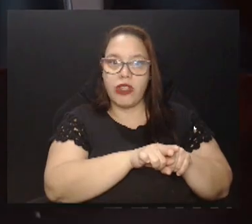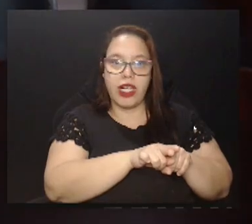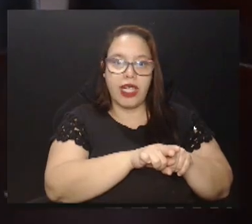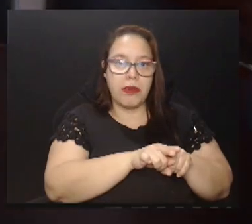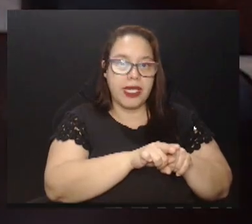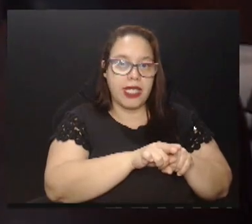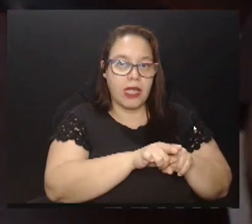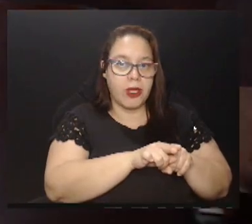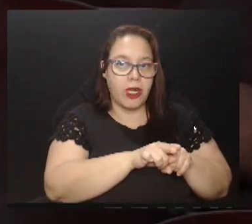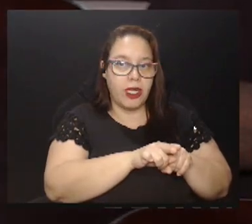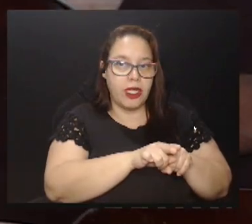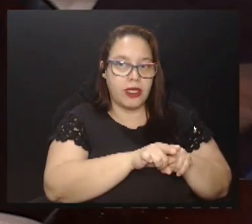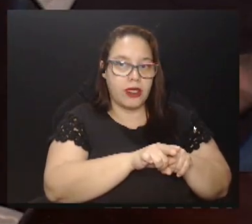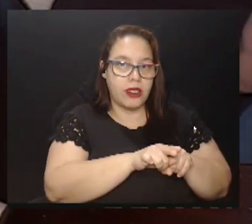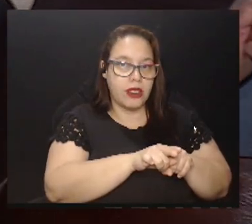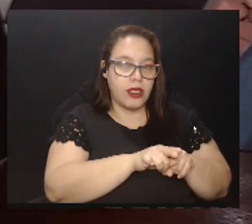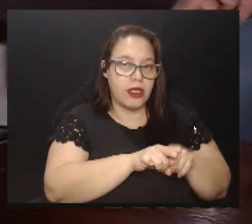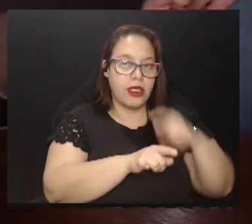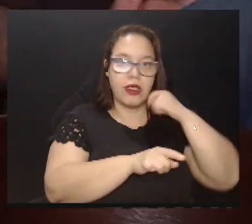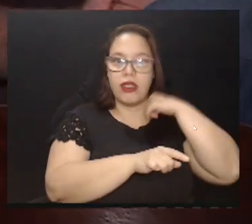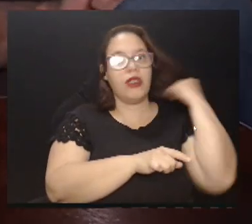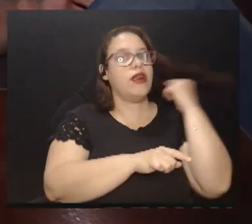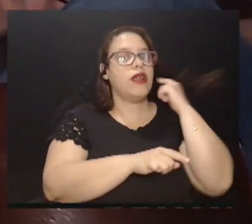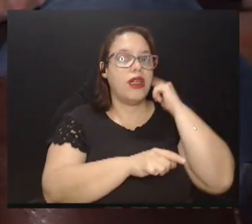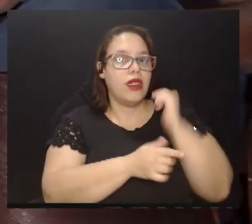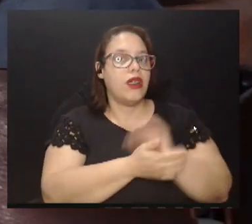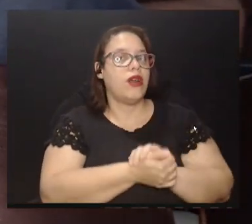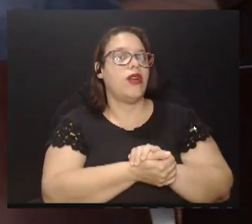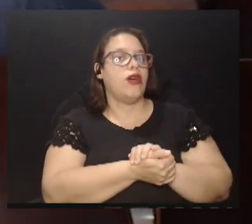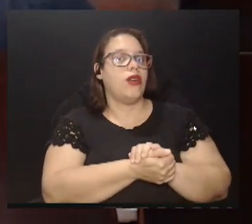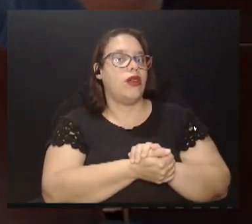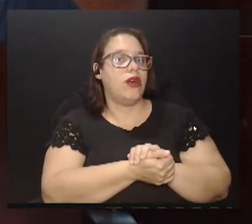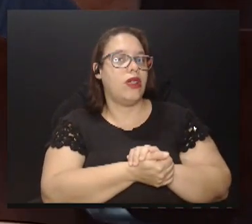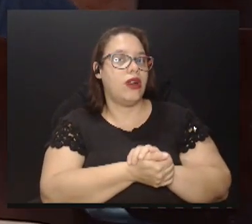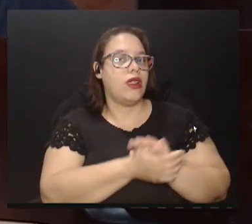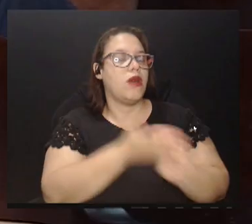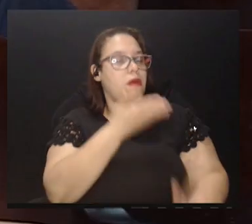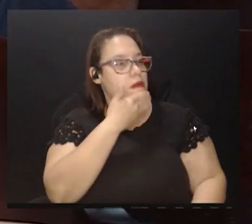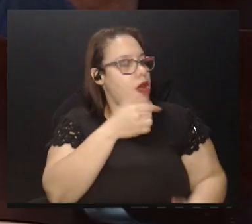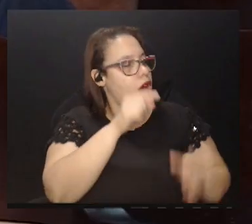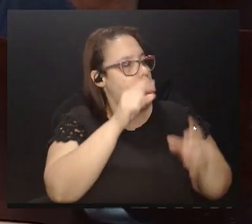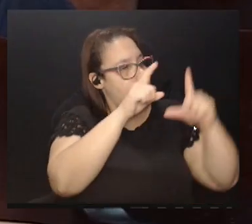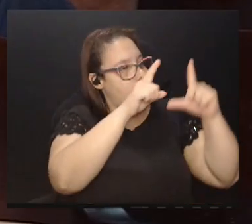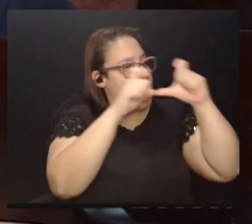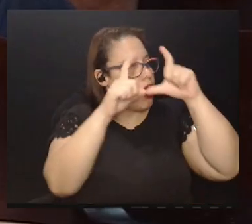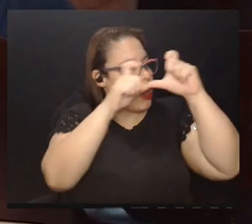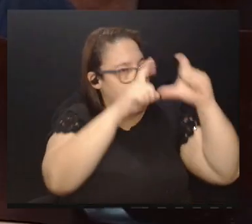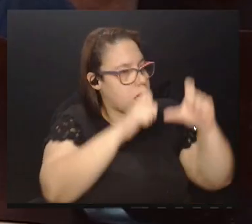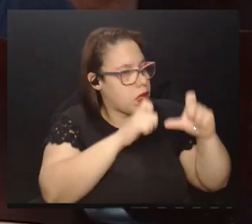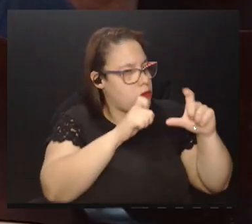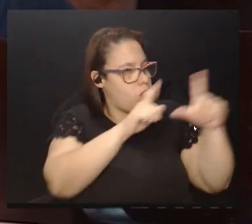gente, é aquele momento de dar o talento, escolher as melhores imagens. Olha, um filme, para você ver como é um